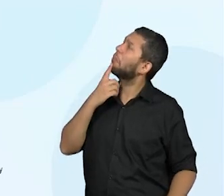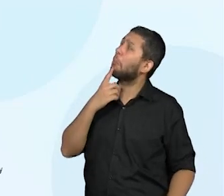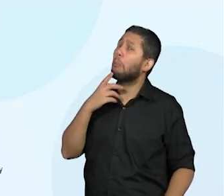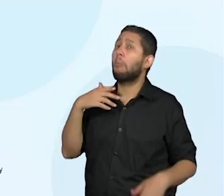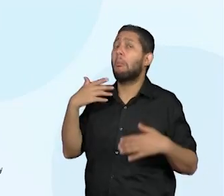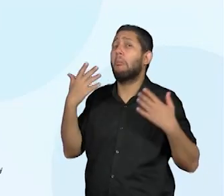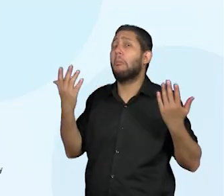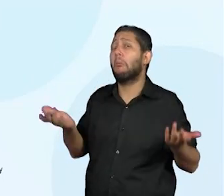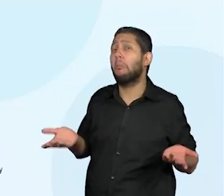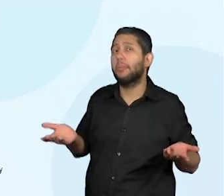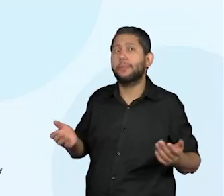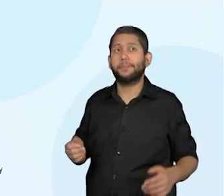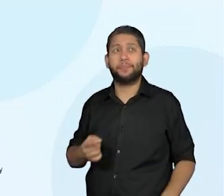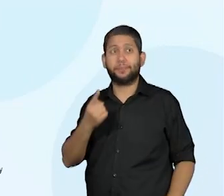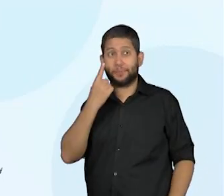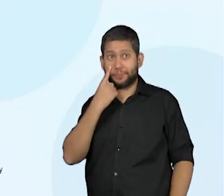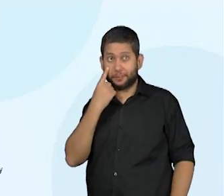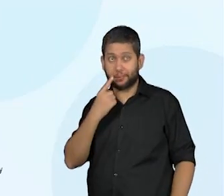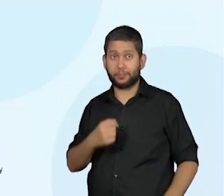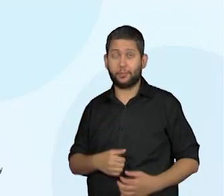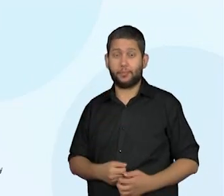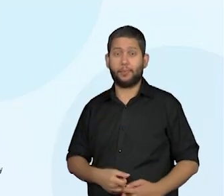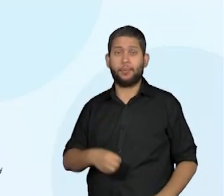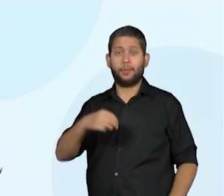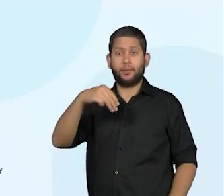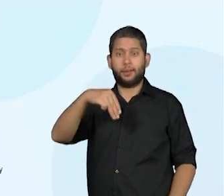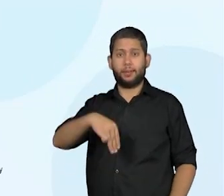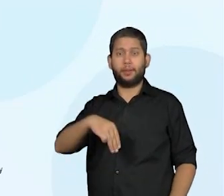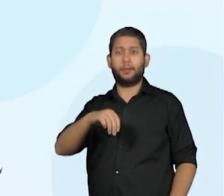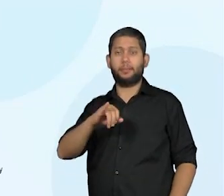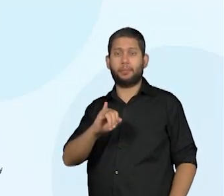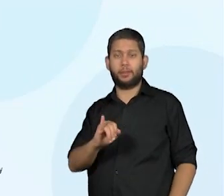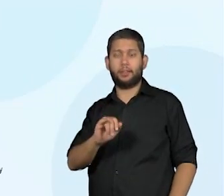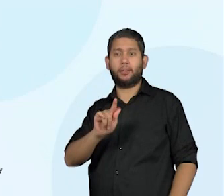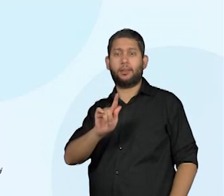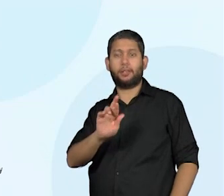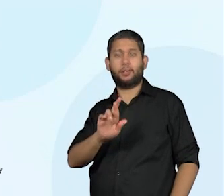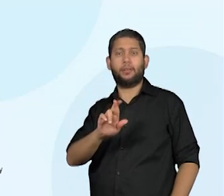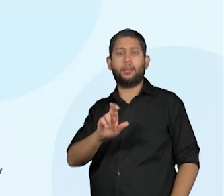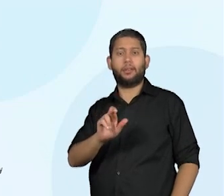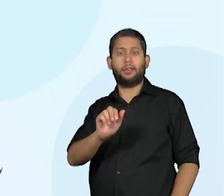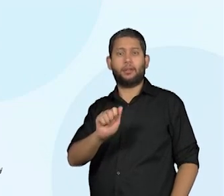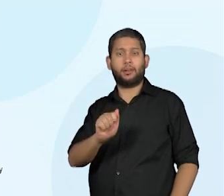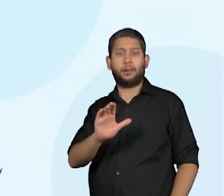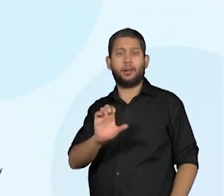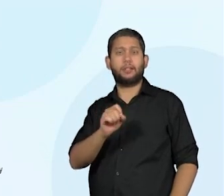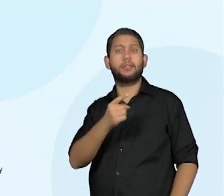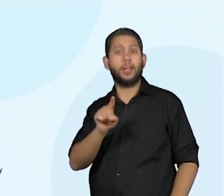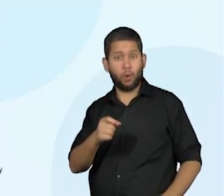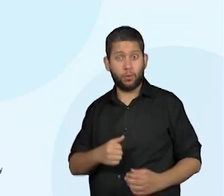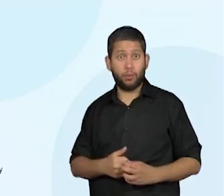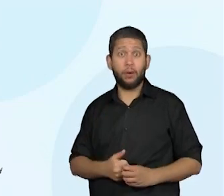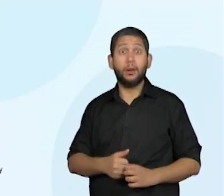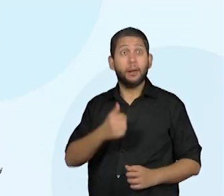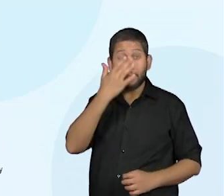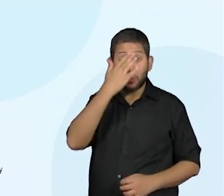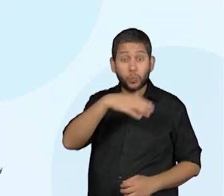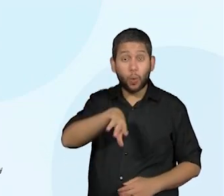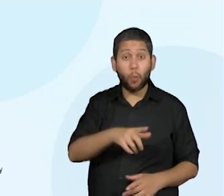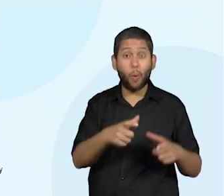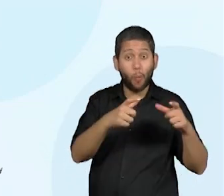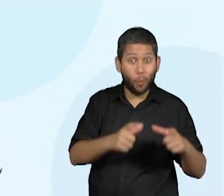Migração, movimento de entrada ou de saída de um indivíduo ou um